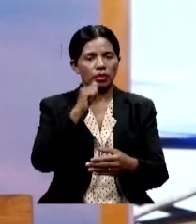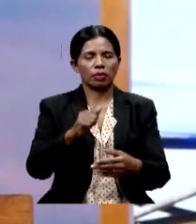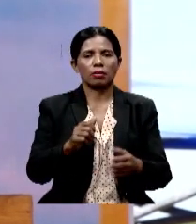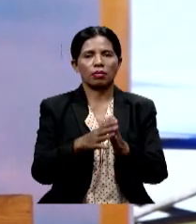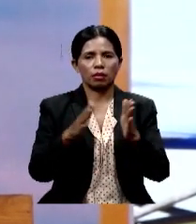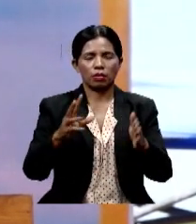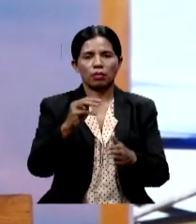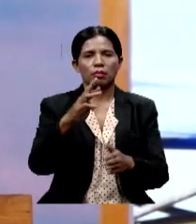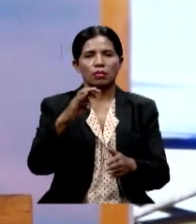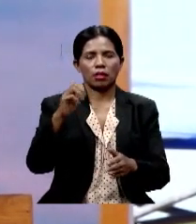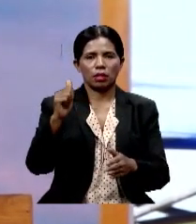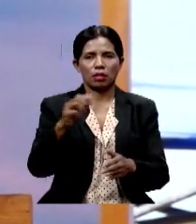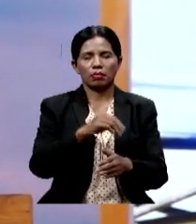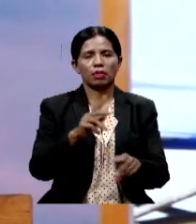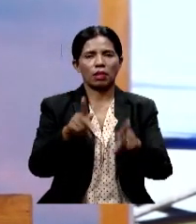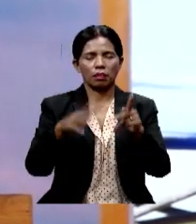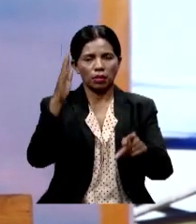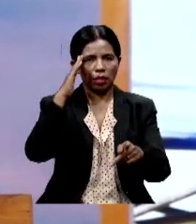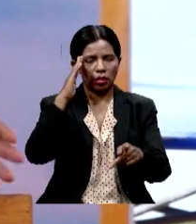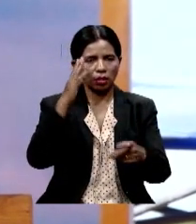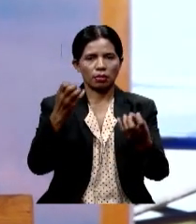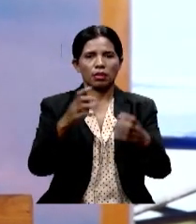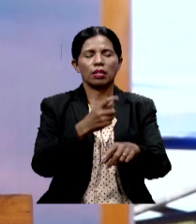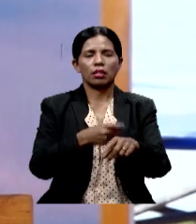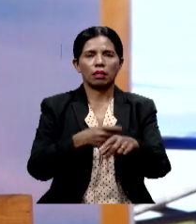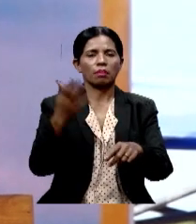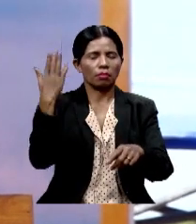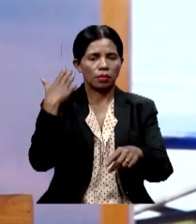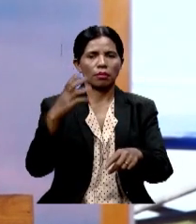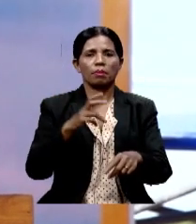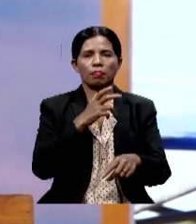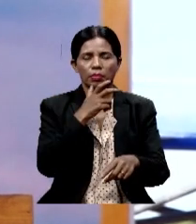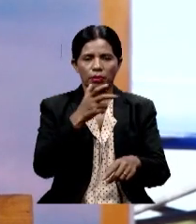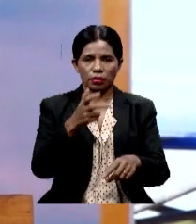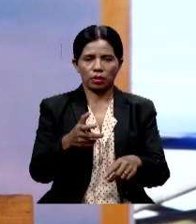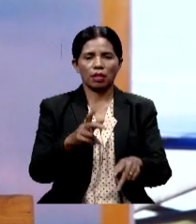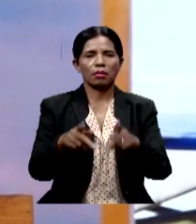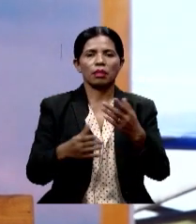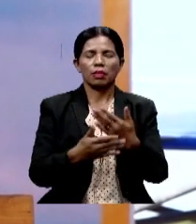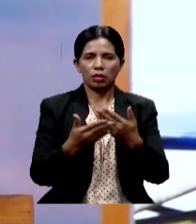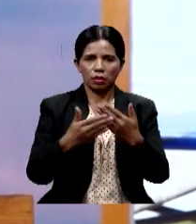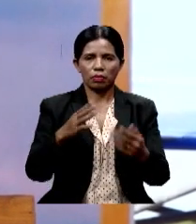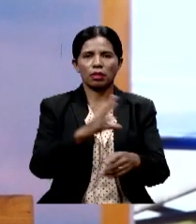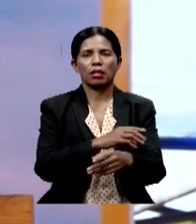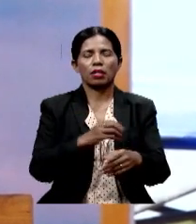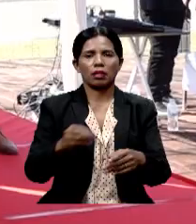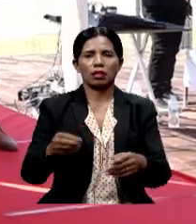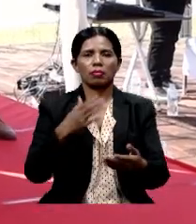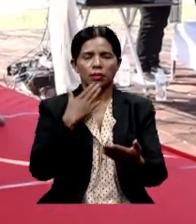Mário Karaskalau, que eu conheci muito bem no tempo português. Pessoa sempre simples, sempre humilde, sempre